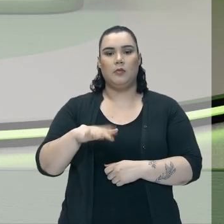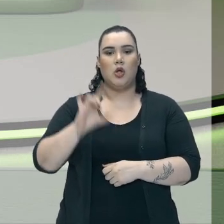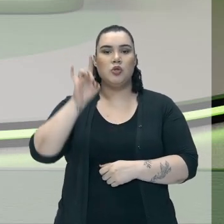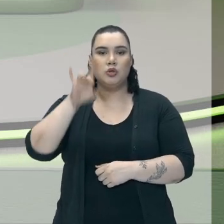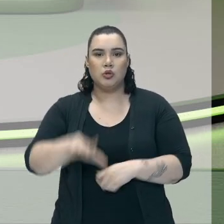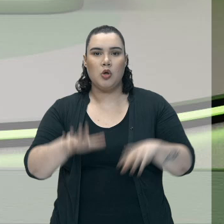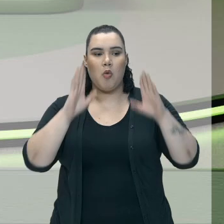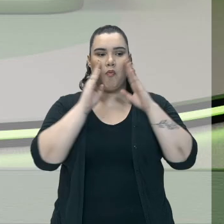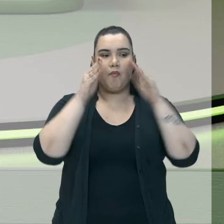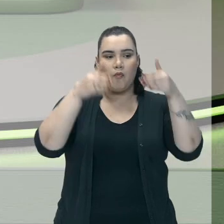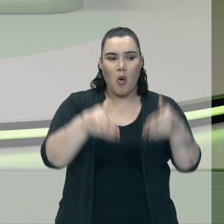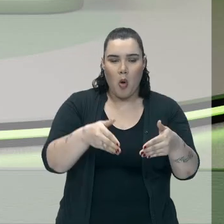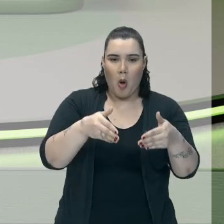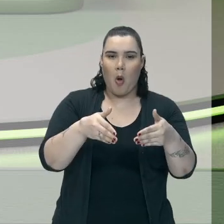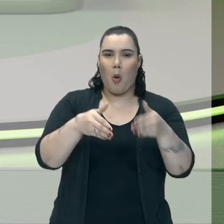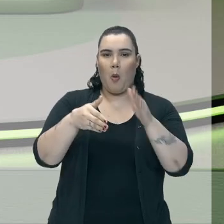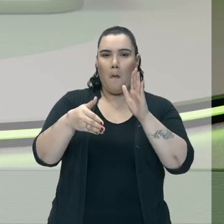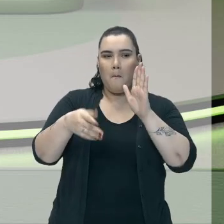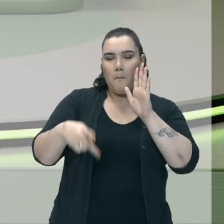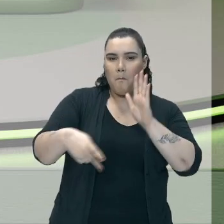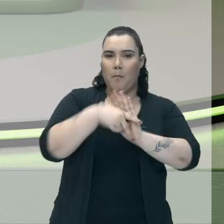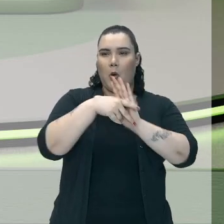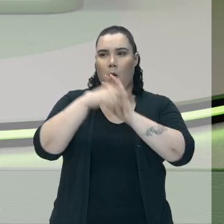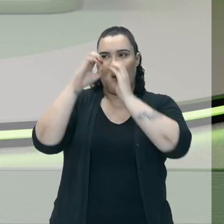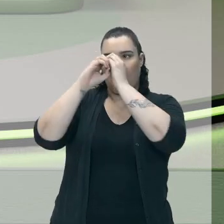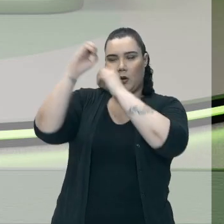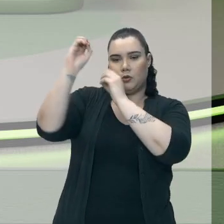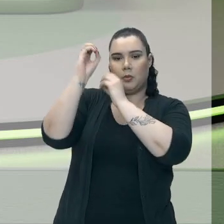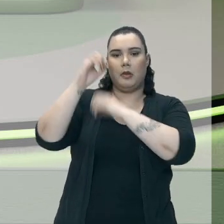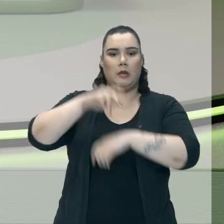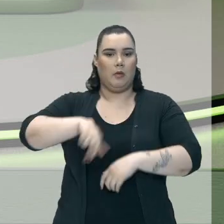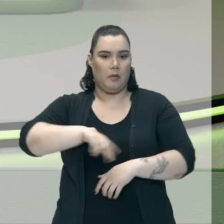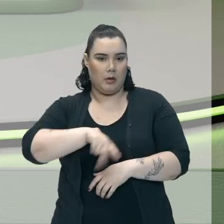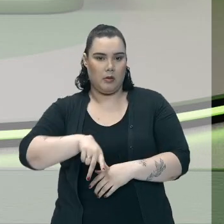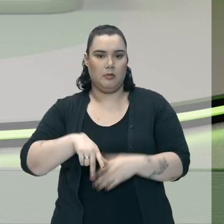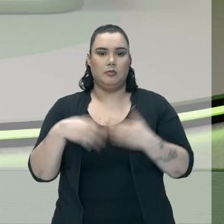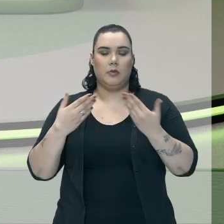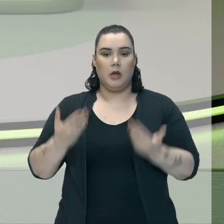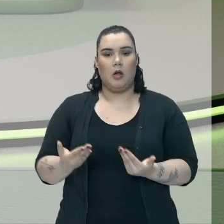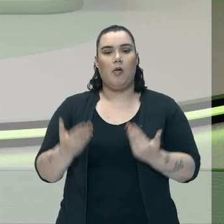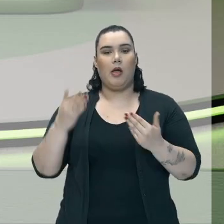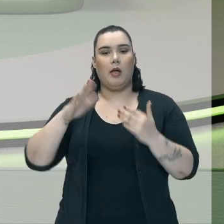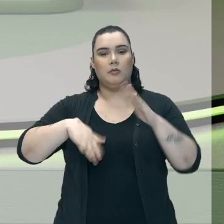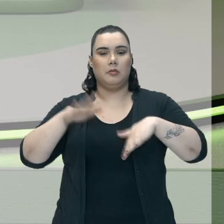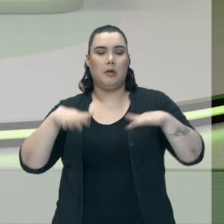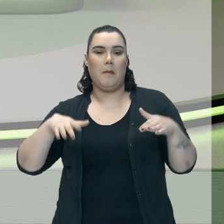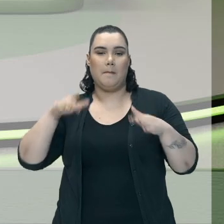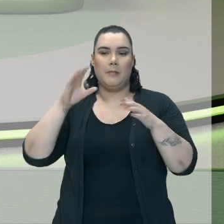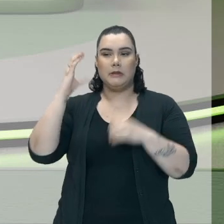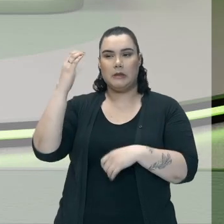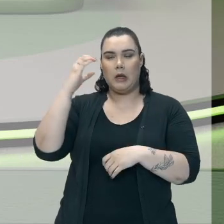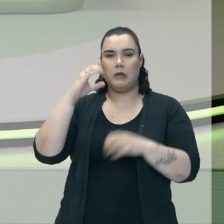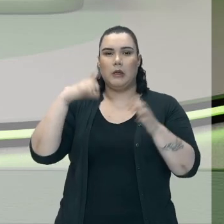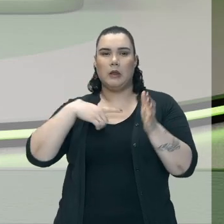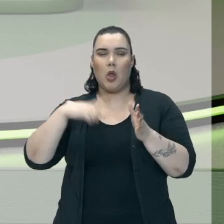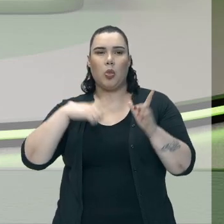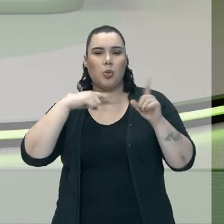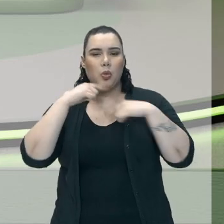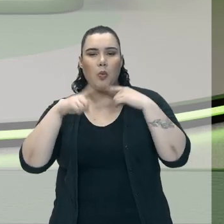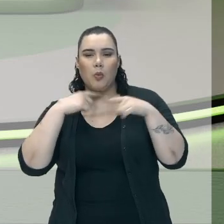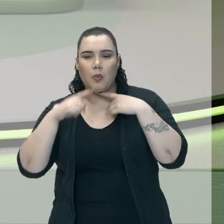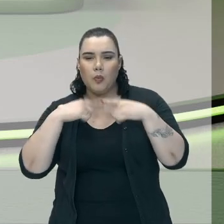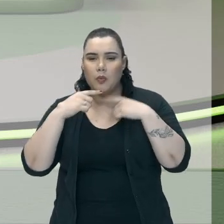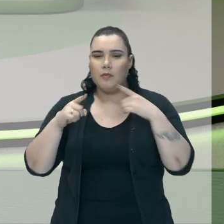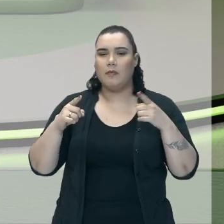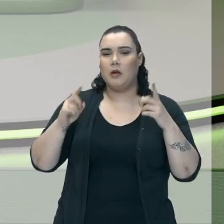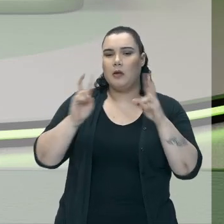está restrito à astronomia. E a resposta de muitas perguntas